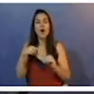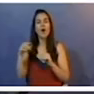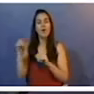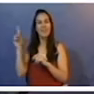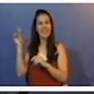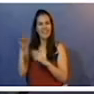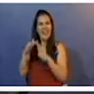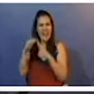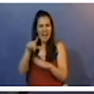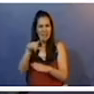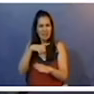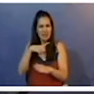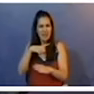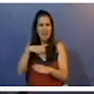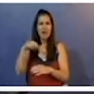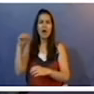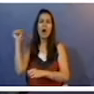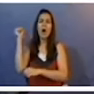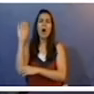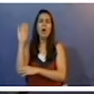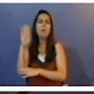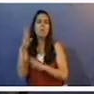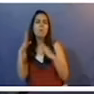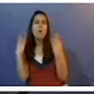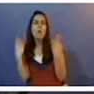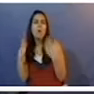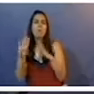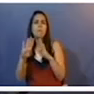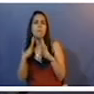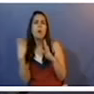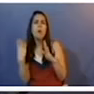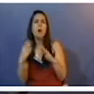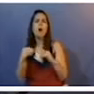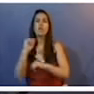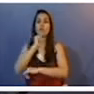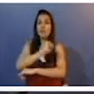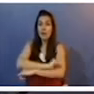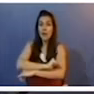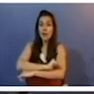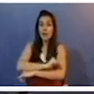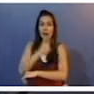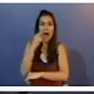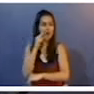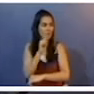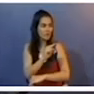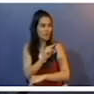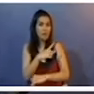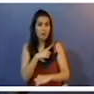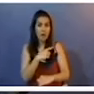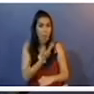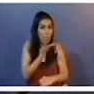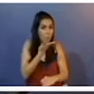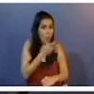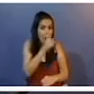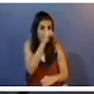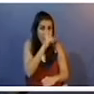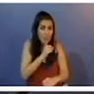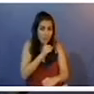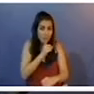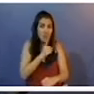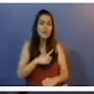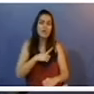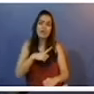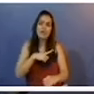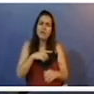casa da gente, as janelas. Se você observar onde tem a ferrugem, você vai ver esse pozinho amarelo e que no local vai